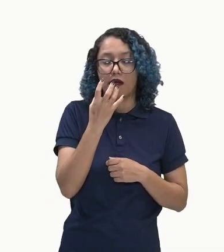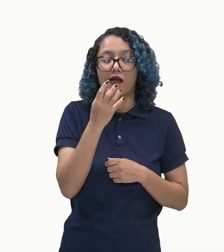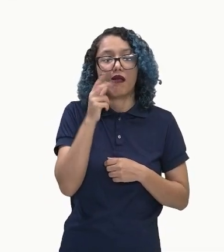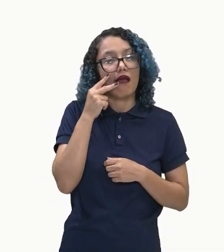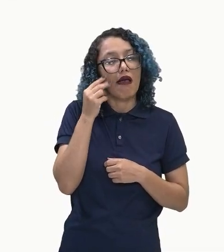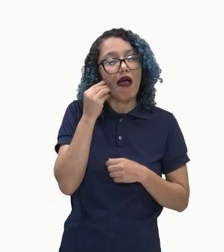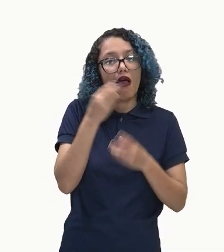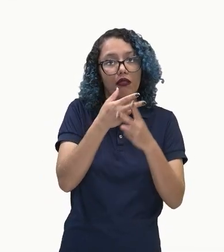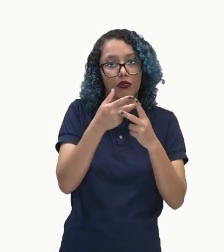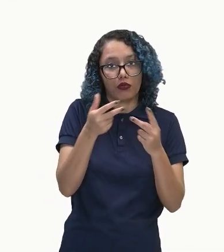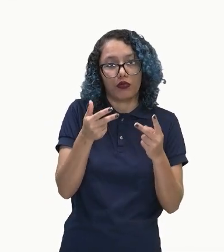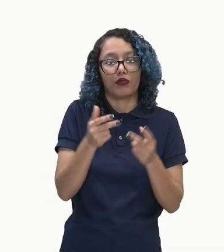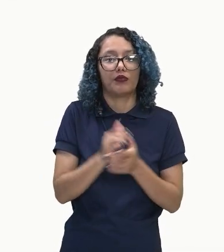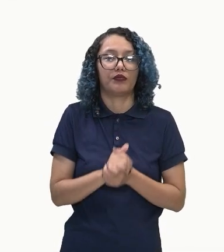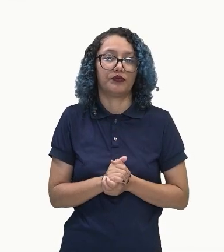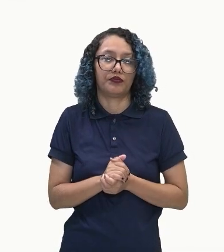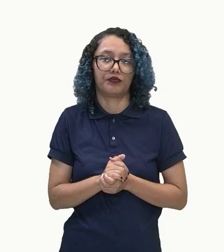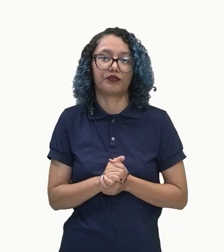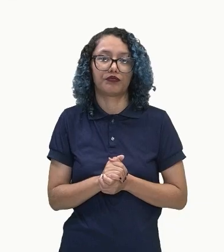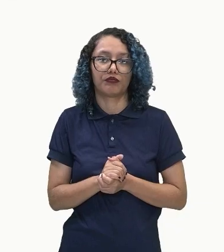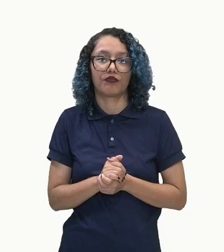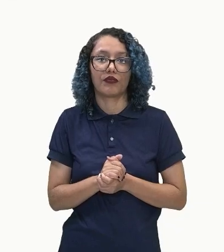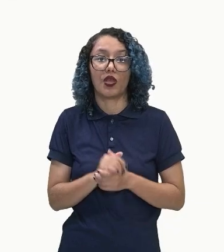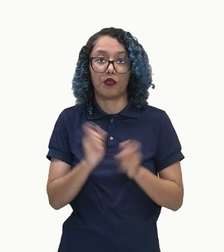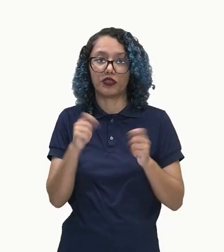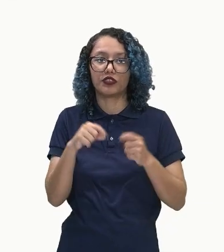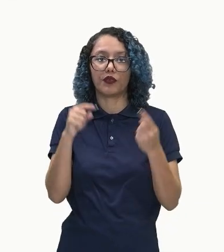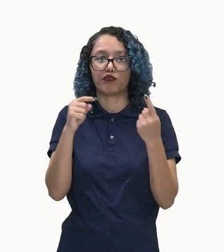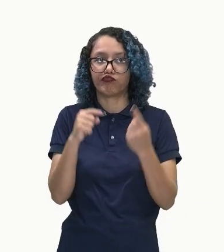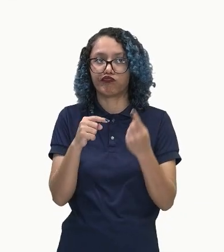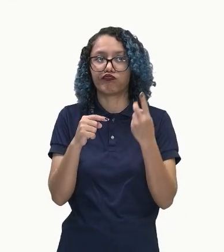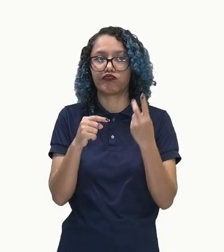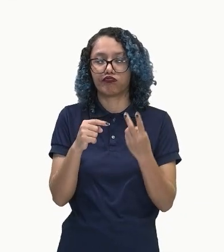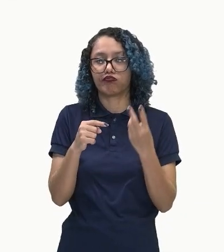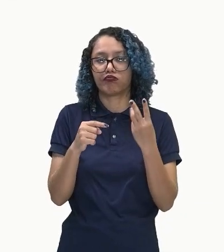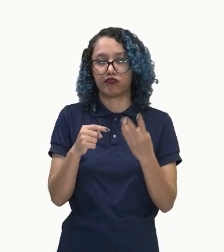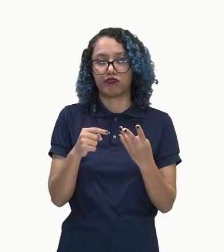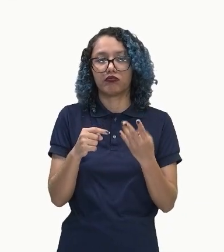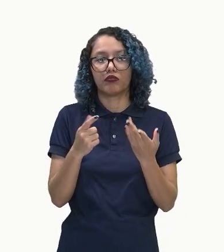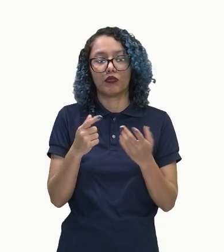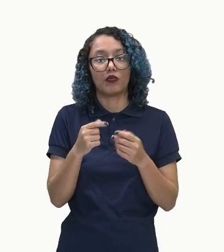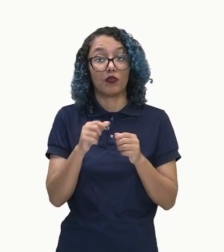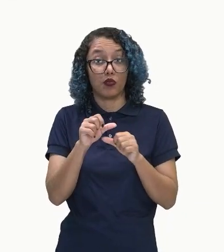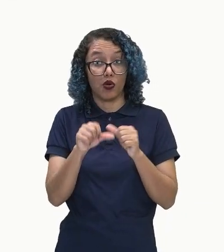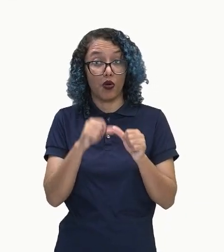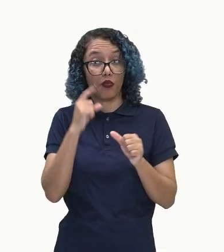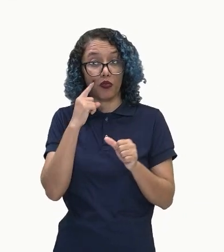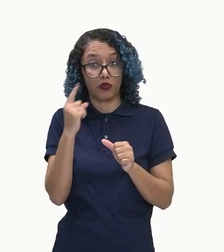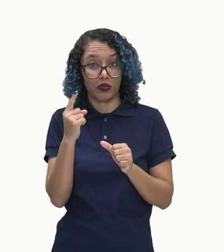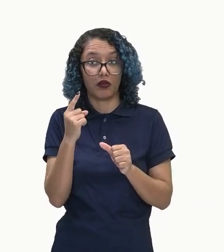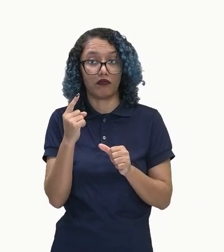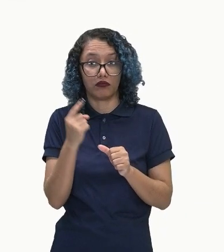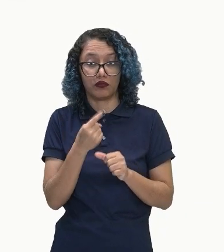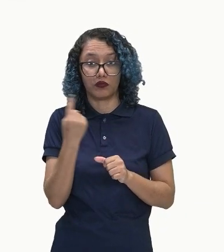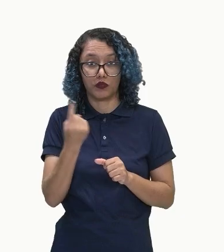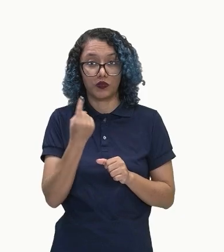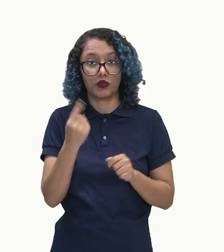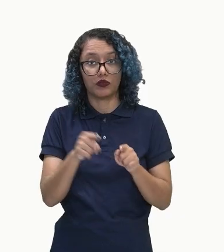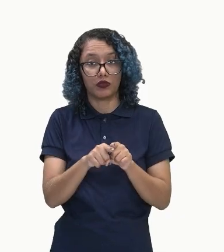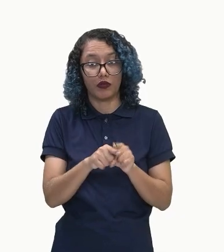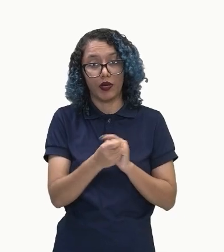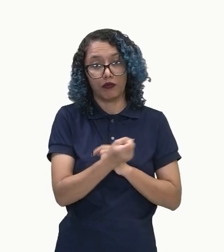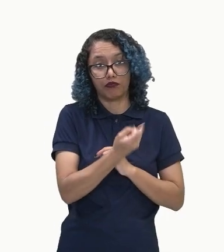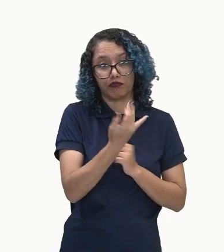ele é um substantivo contável. Repare que ele muda, tá? Cat, um gato. Plural, cats, com a presença do